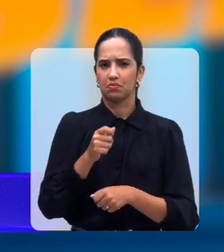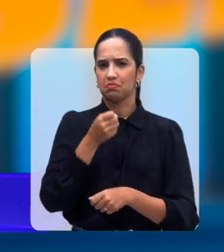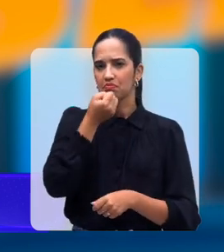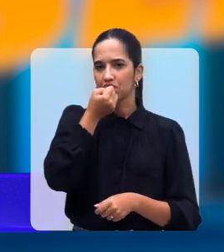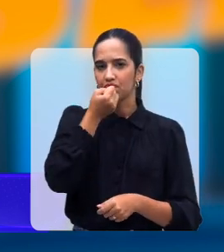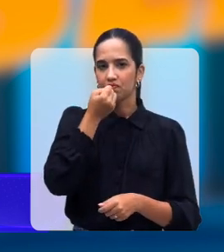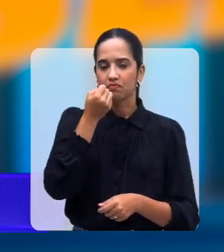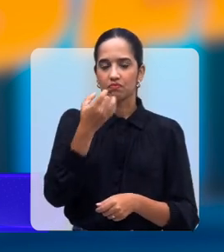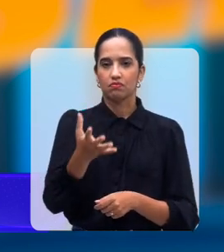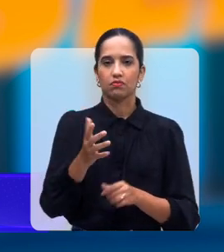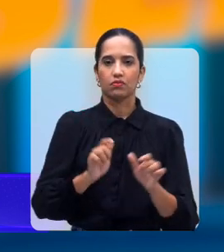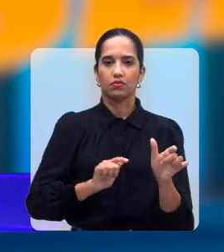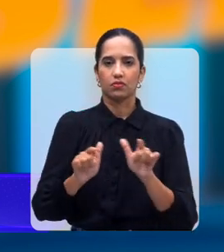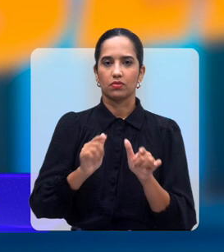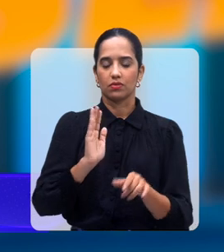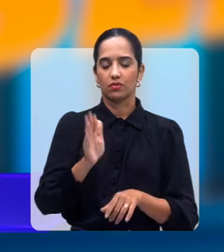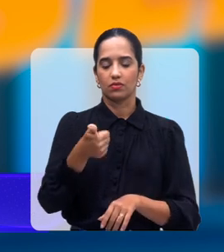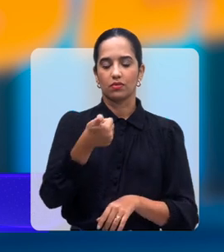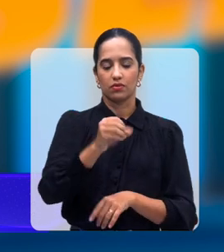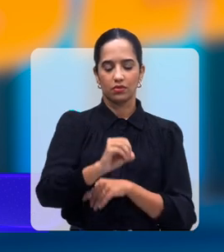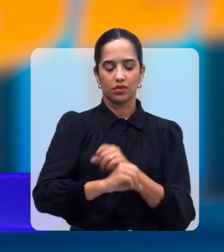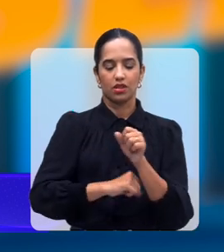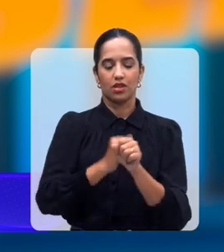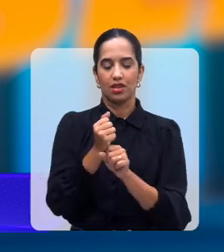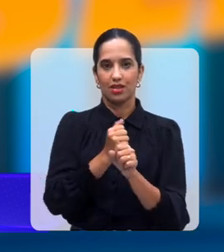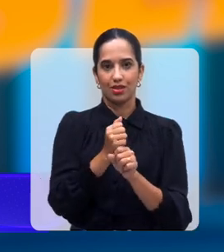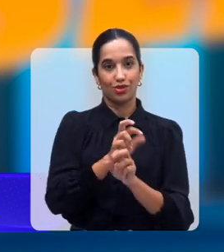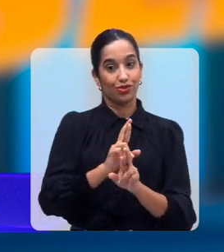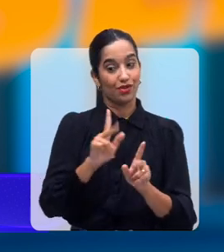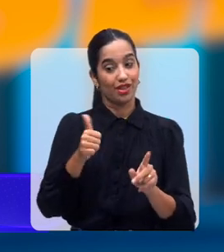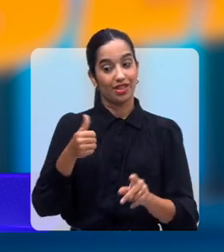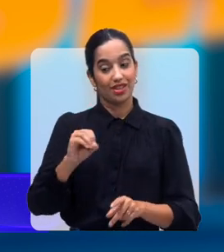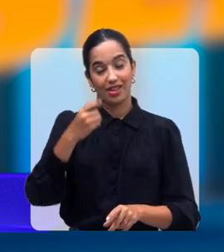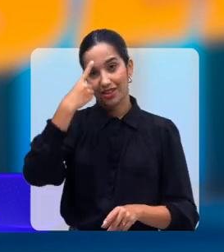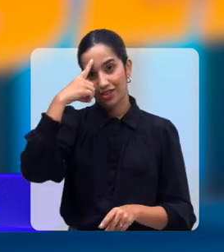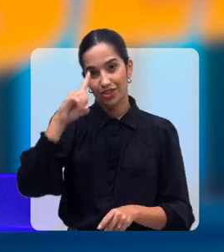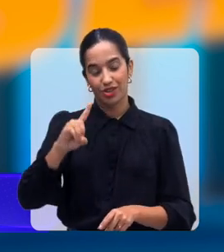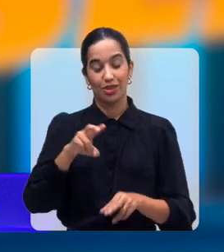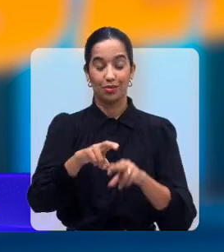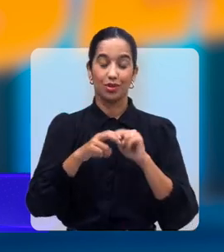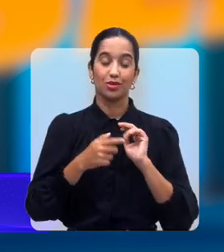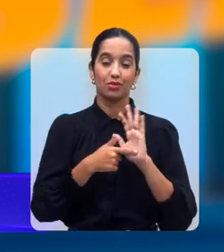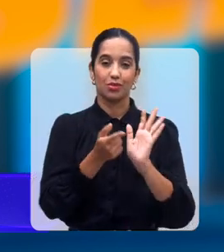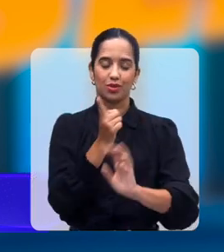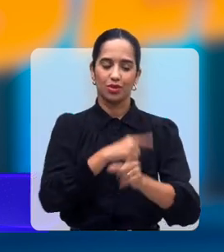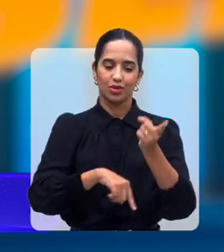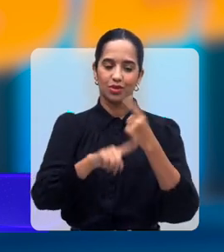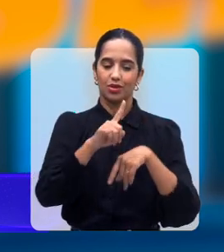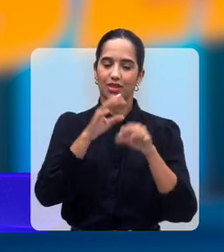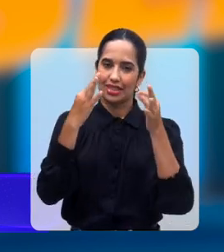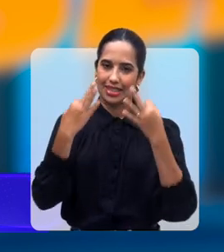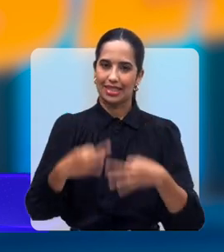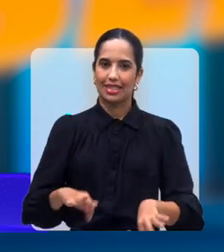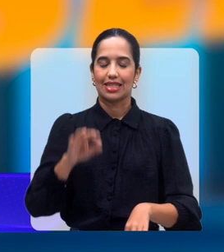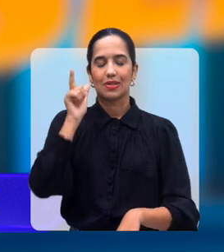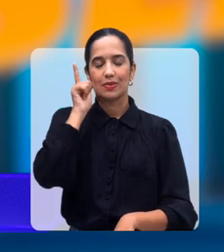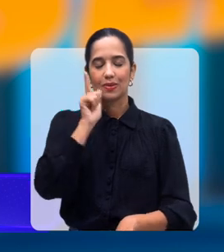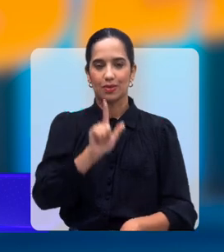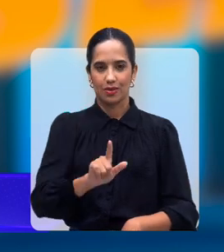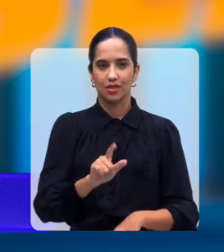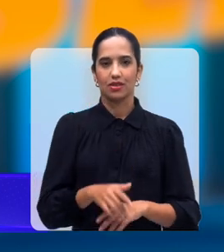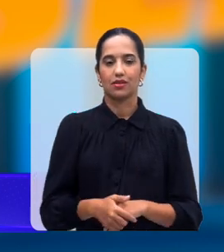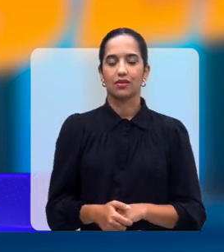uma ousadia e 10 anos, não são 10 dias, é sinal de sucesso, é sinal que deu certo.